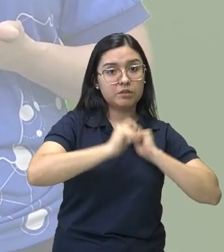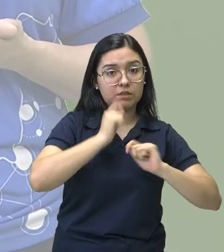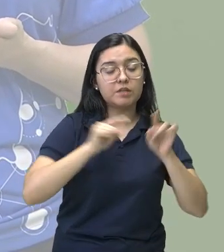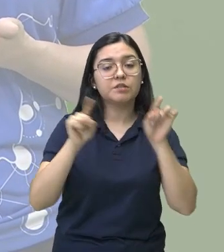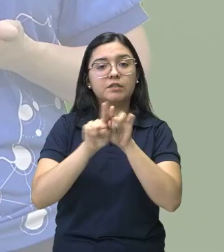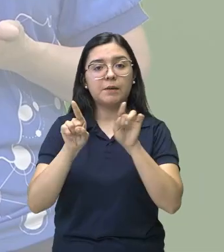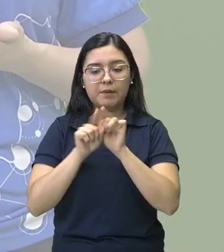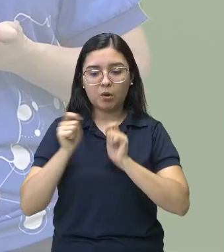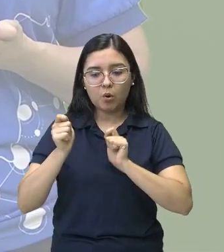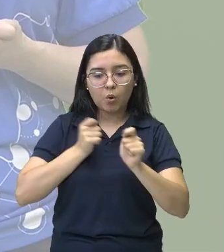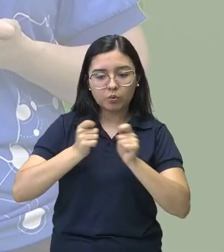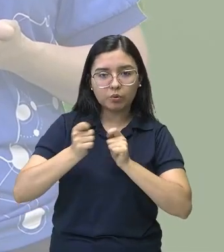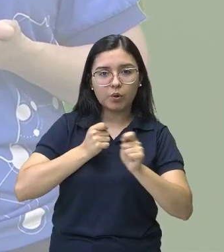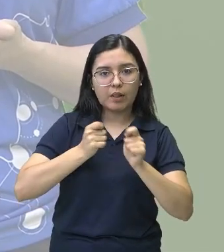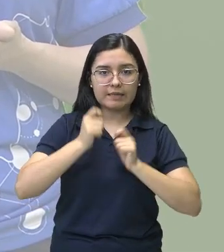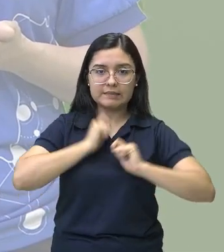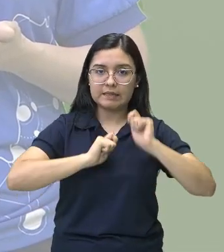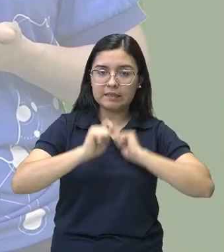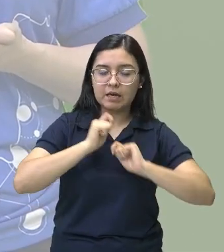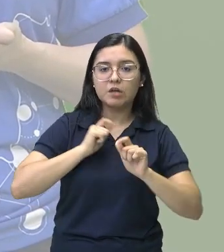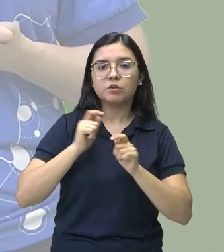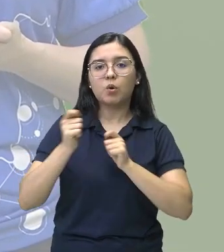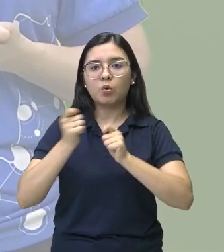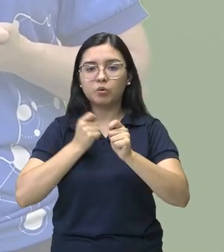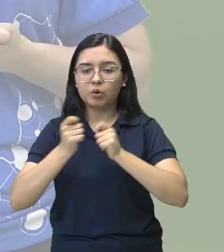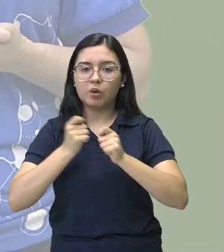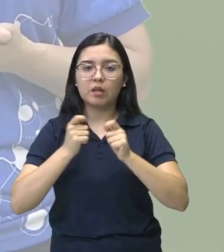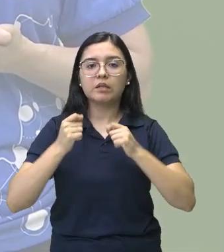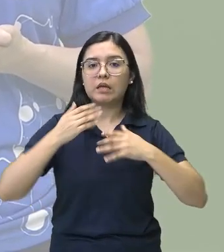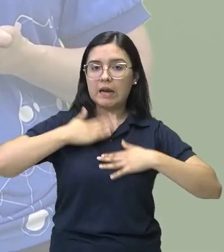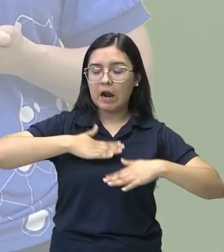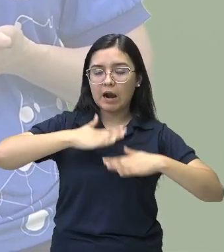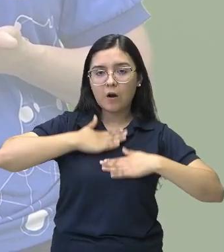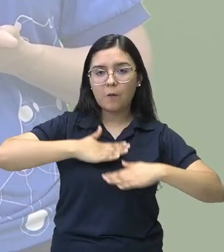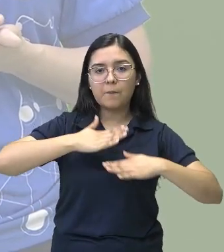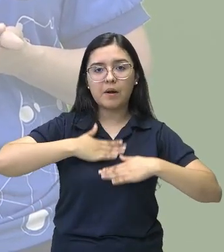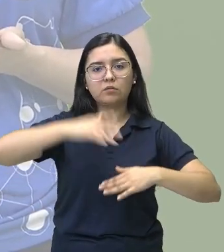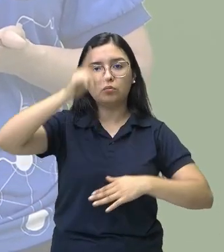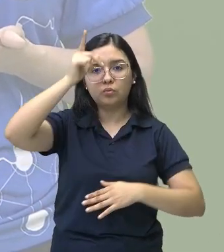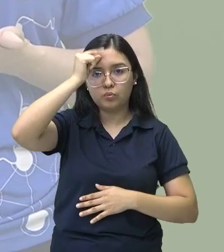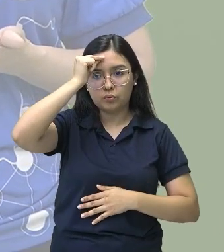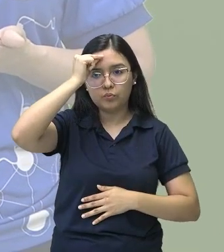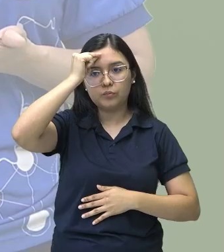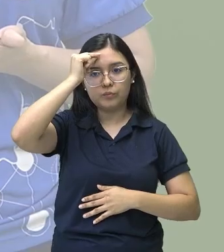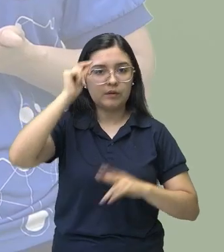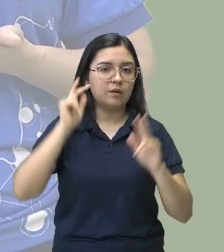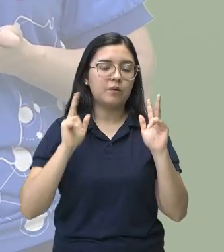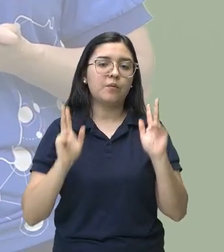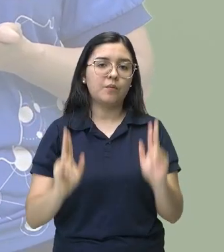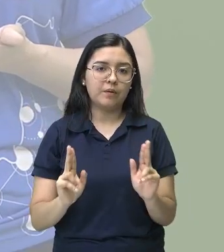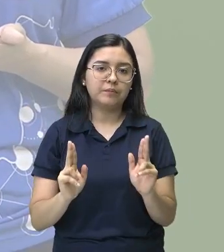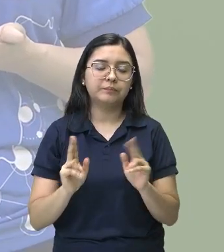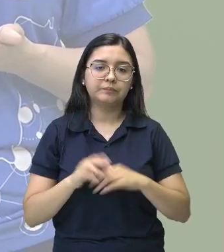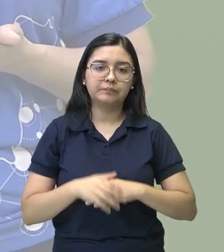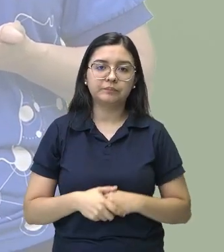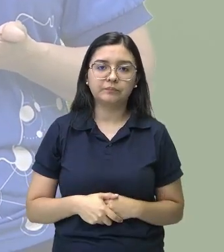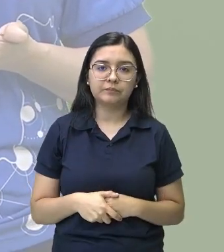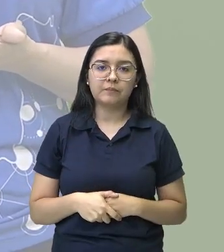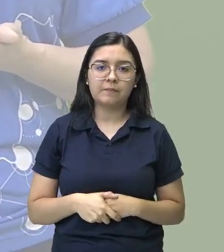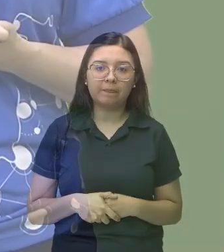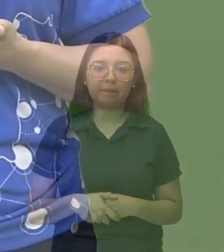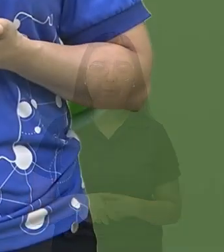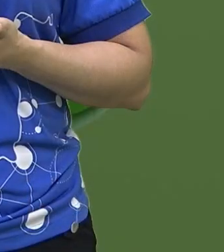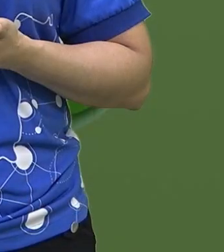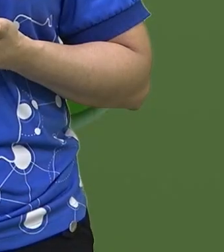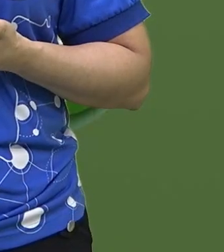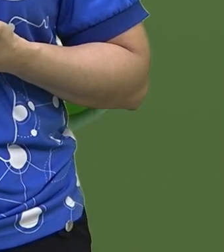Controlar excessos, controlar a ansiedade, acalmar o indivíduo. Então, eles vão agir pelo mesmo mecanismo dentro